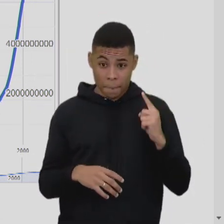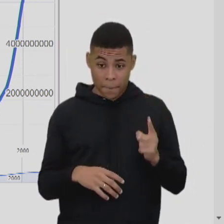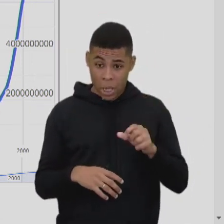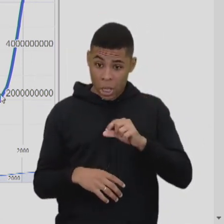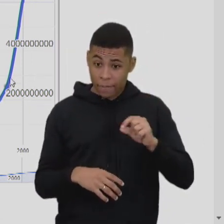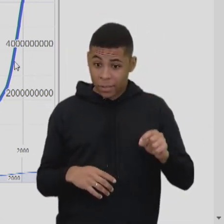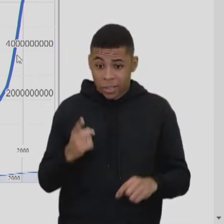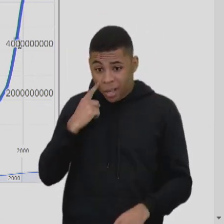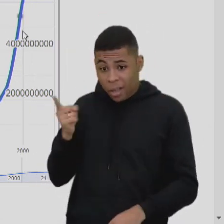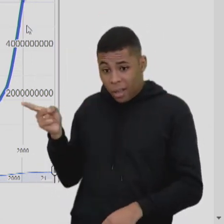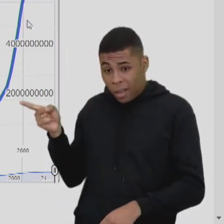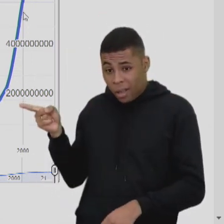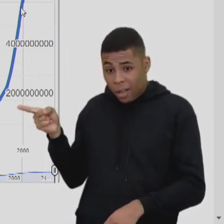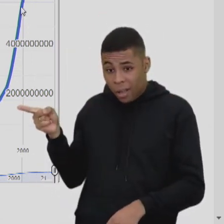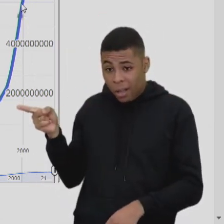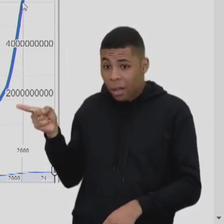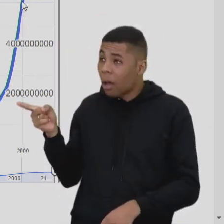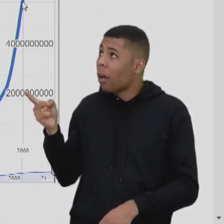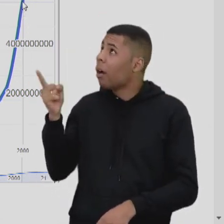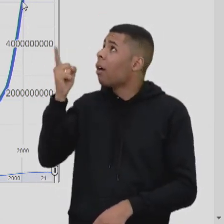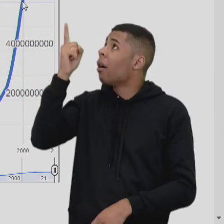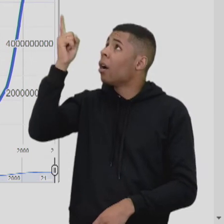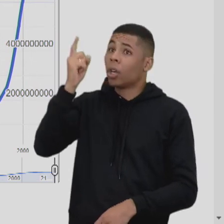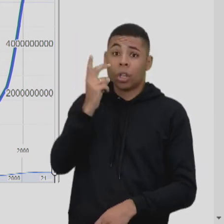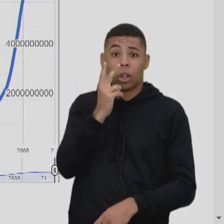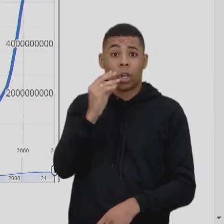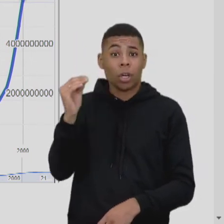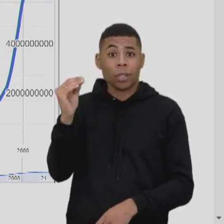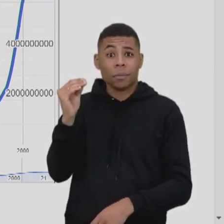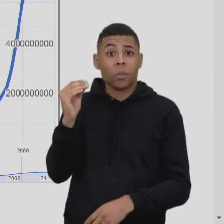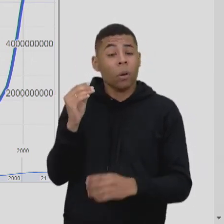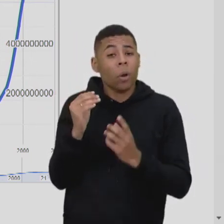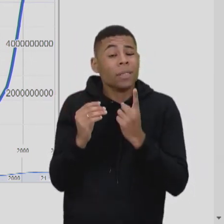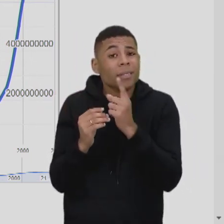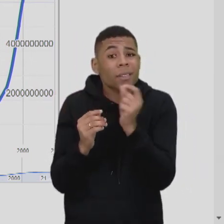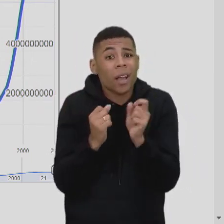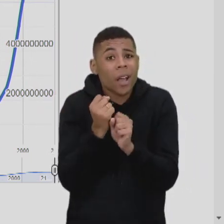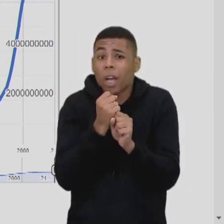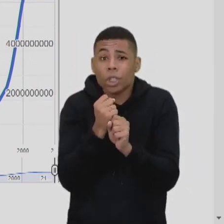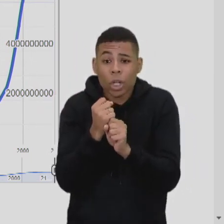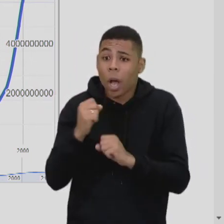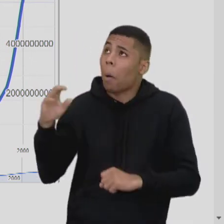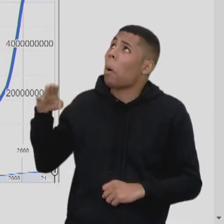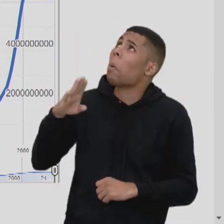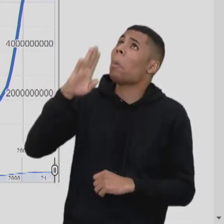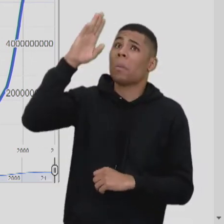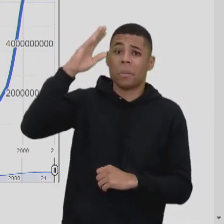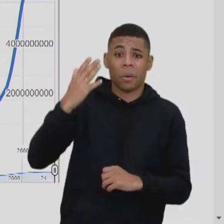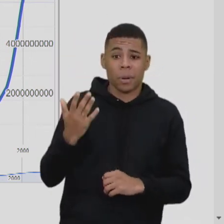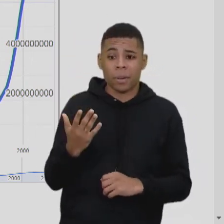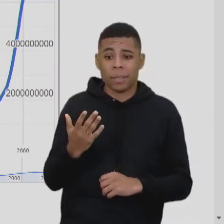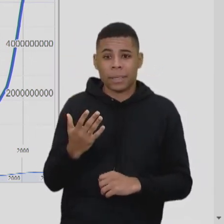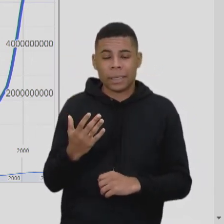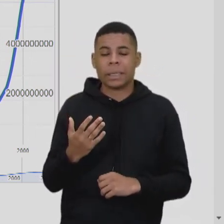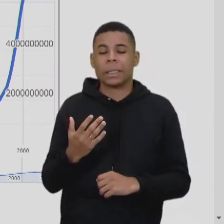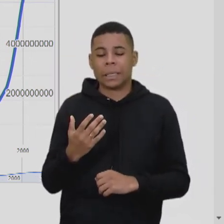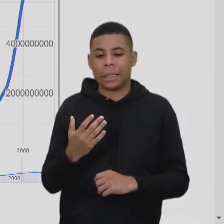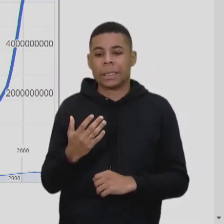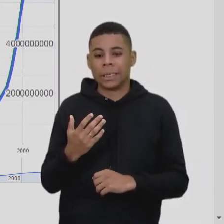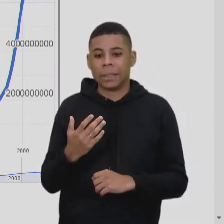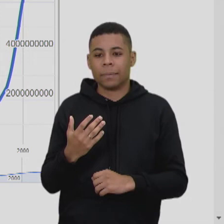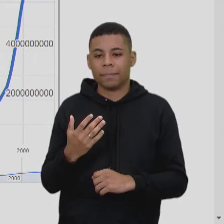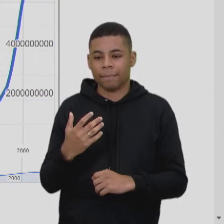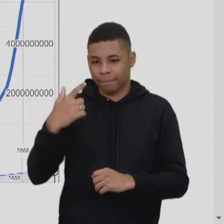1900, né, até 2000, né, e continua elevando a população. Então cai naquela questão, tá